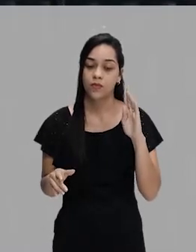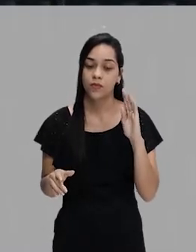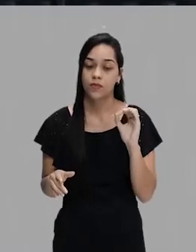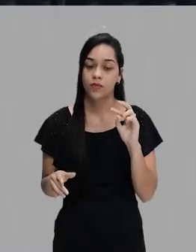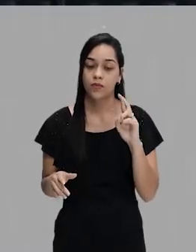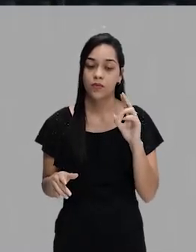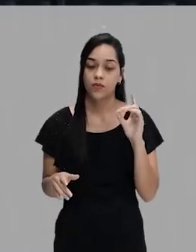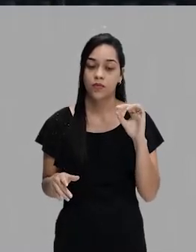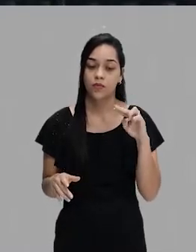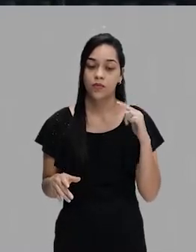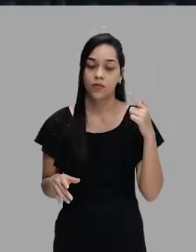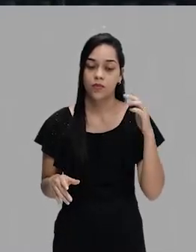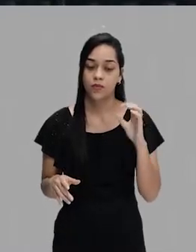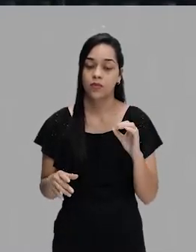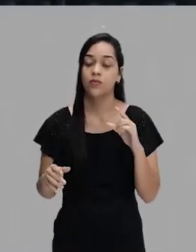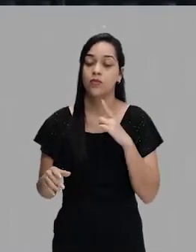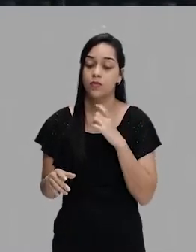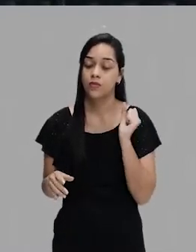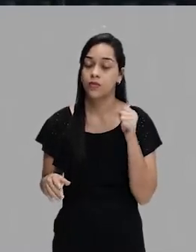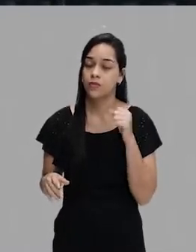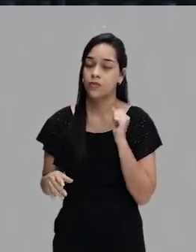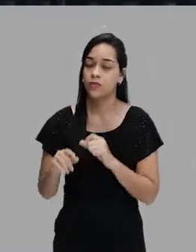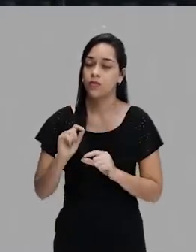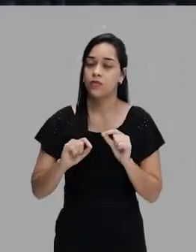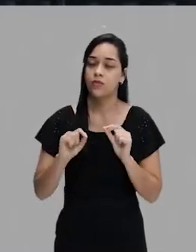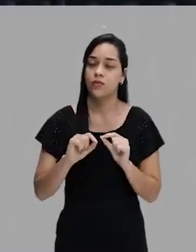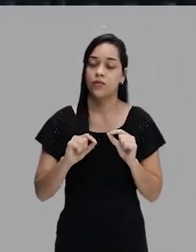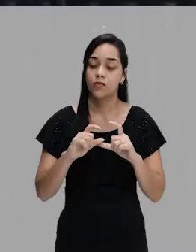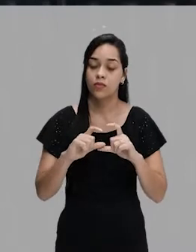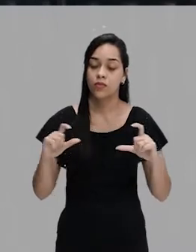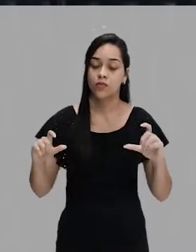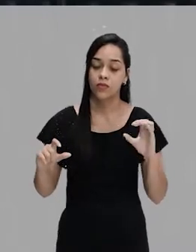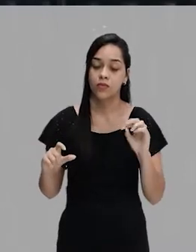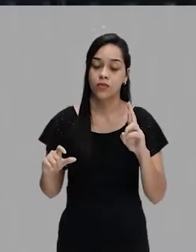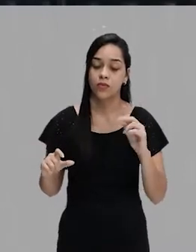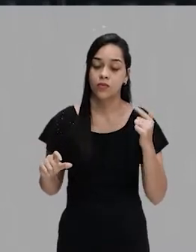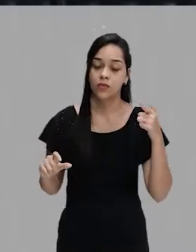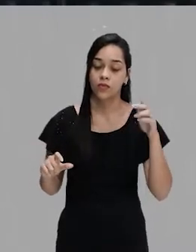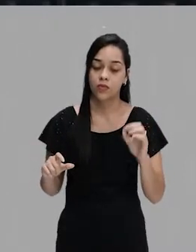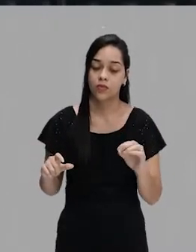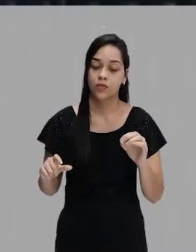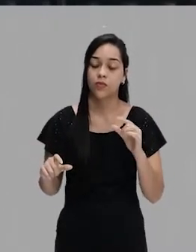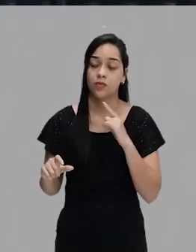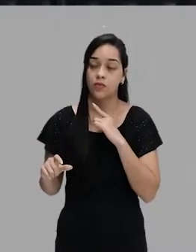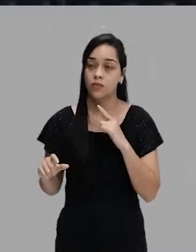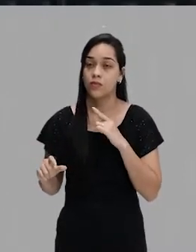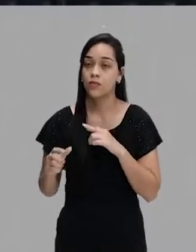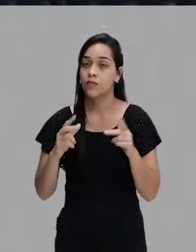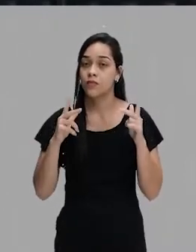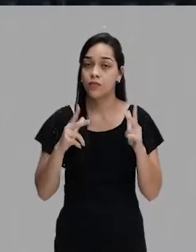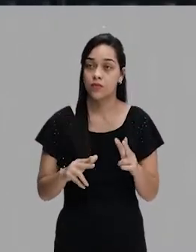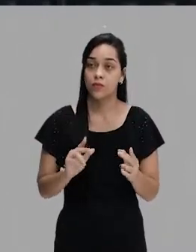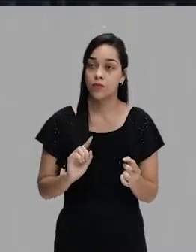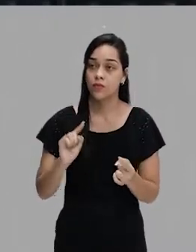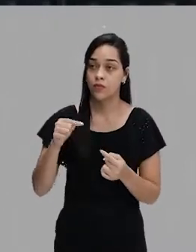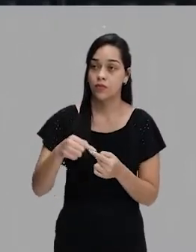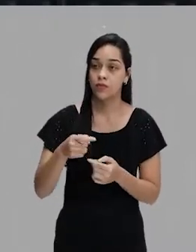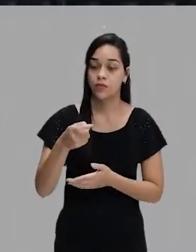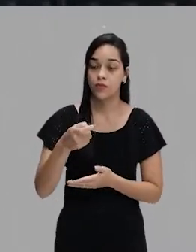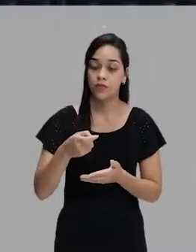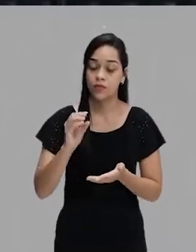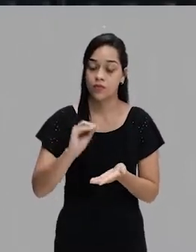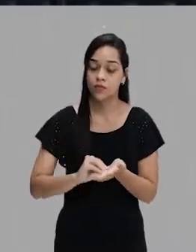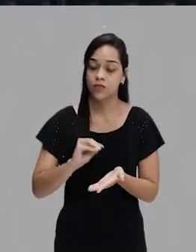significa dizer que terá uma oração com a mesma função do termo que